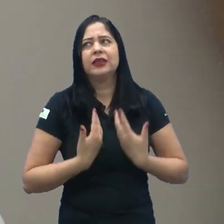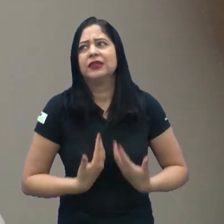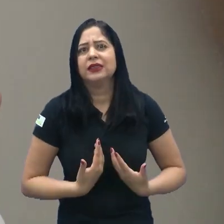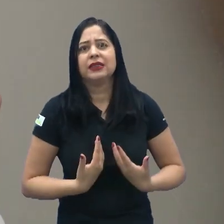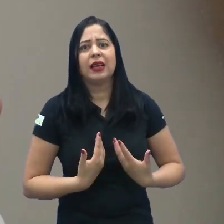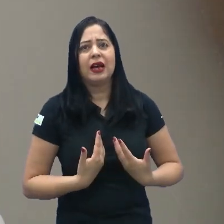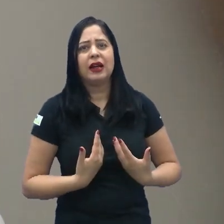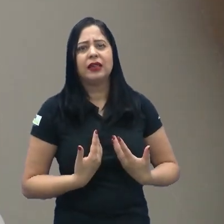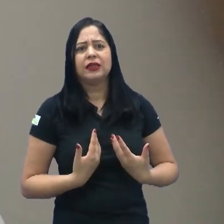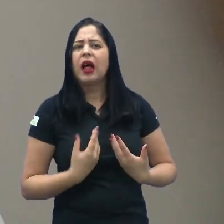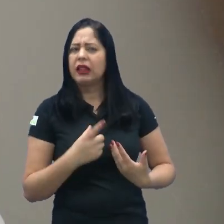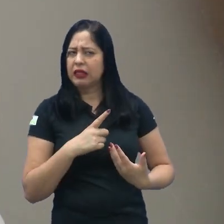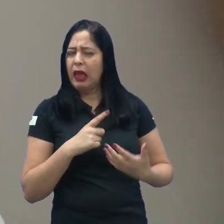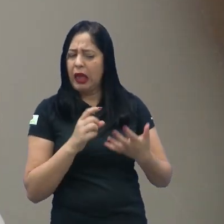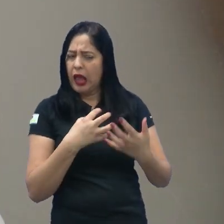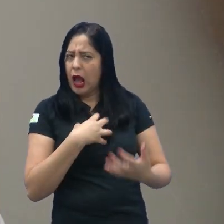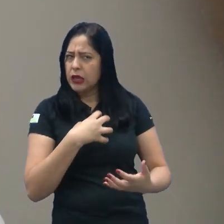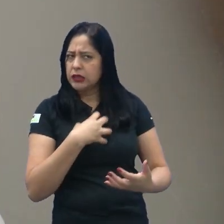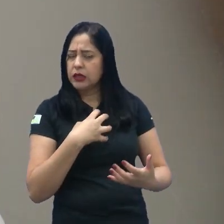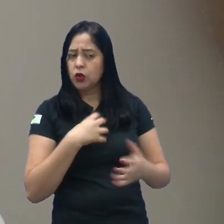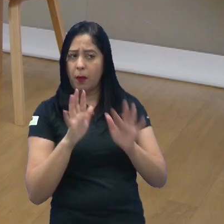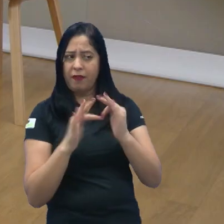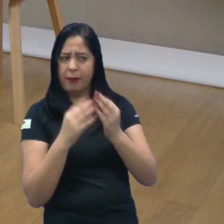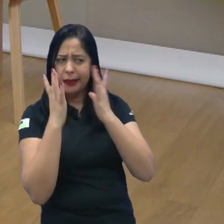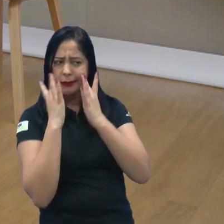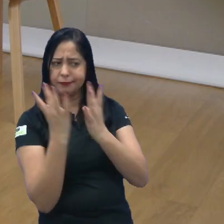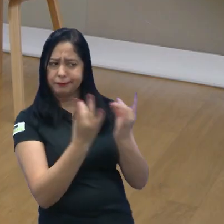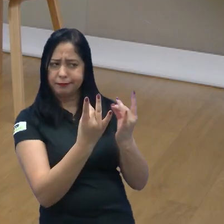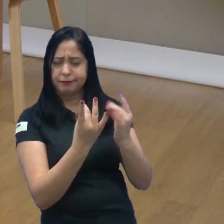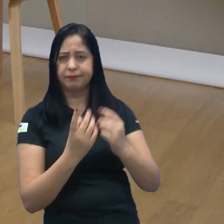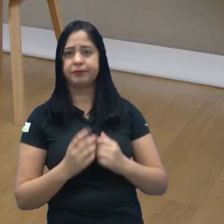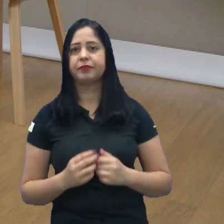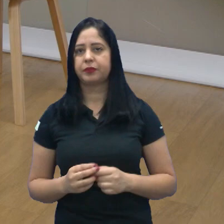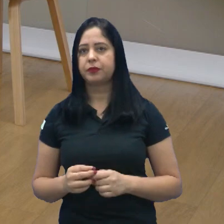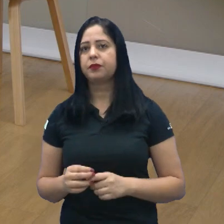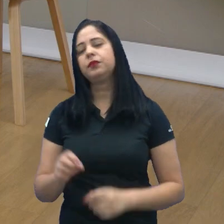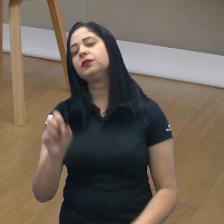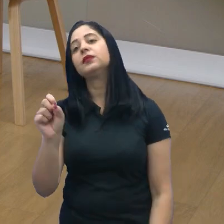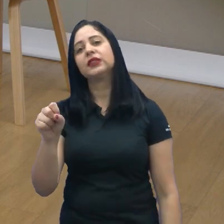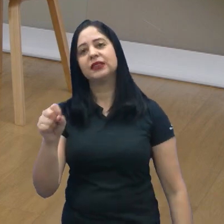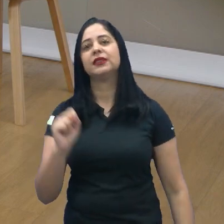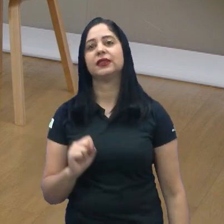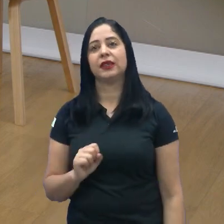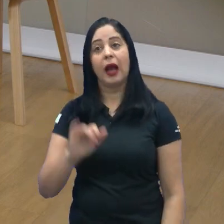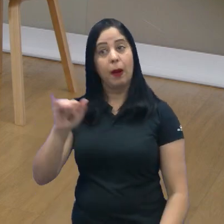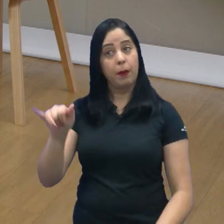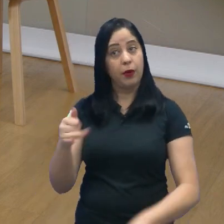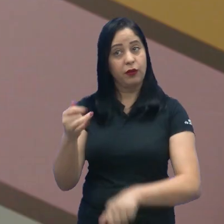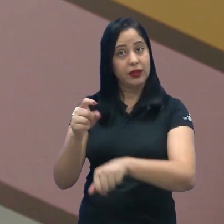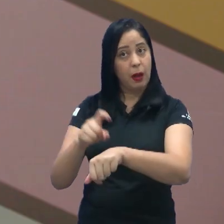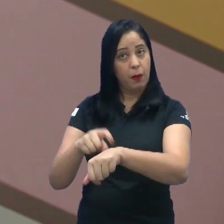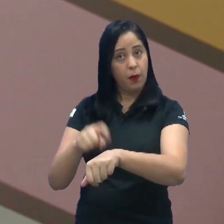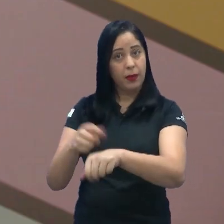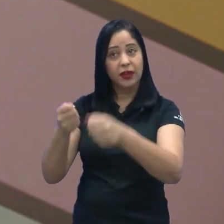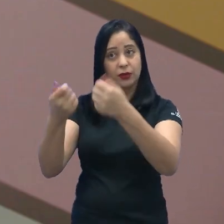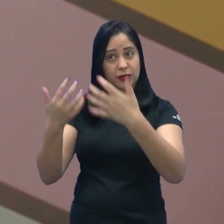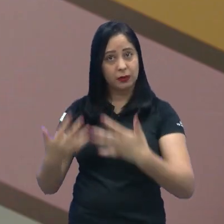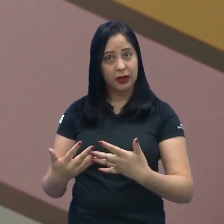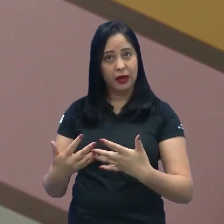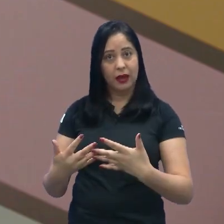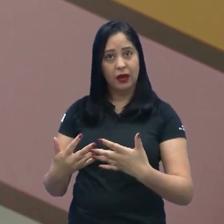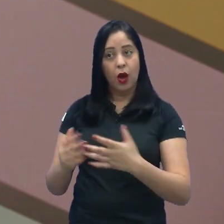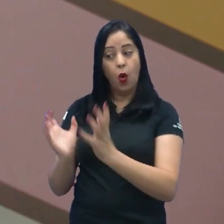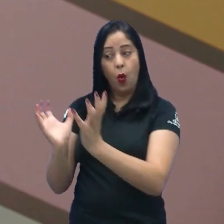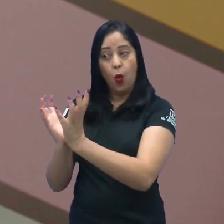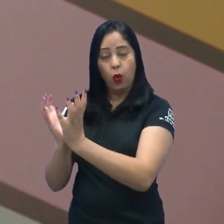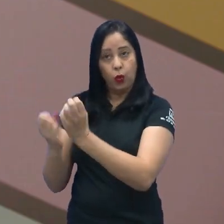alguns indícios, né, que a família pode ficar mais atenta. Sim, sim. Até aproveito o momento para falar um pouquinho sobre a rede de apoio ou rede de suporte,